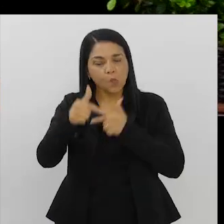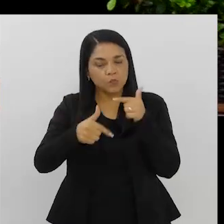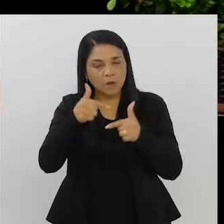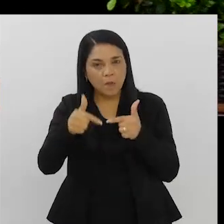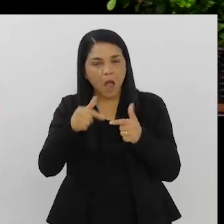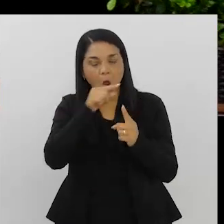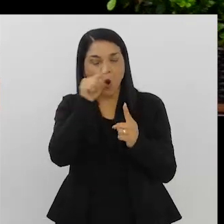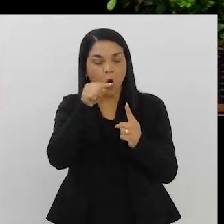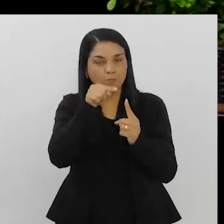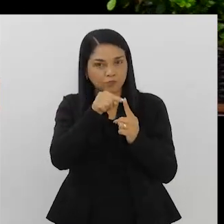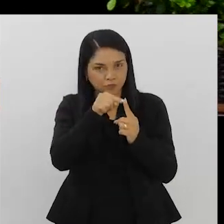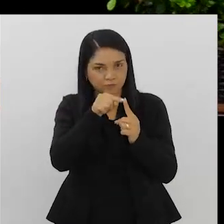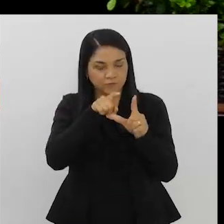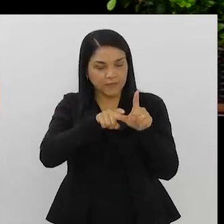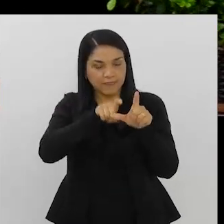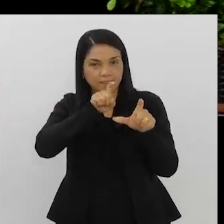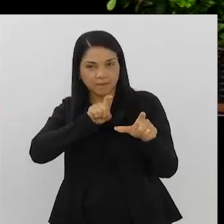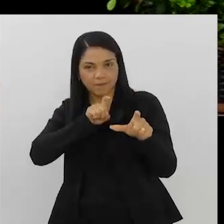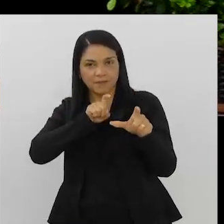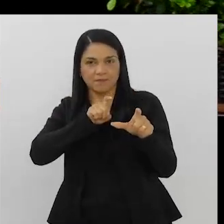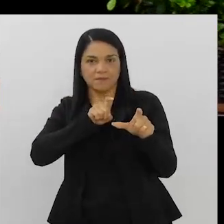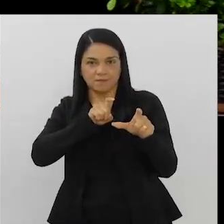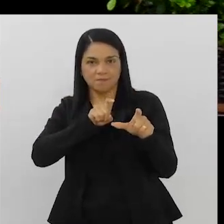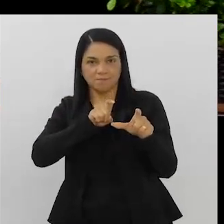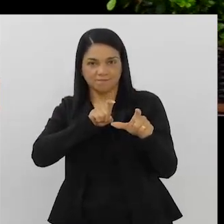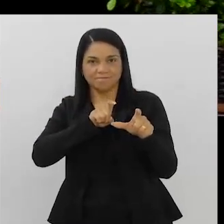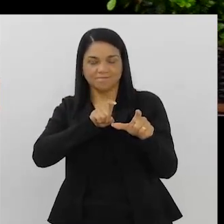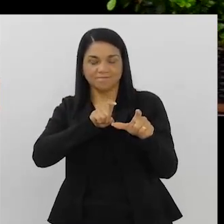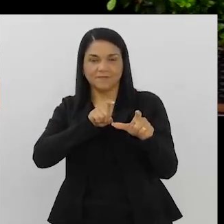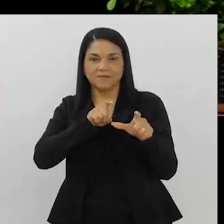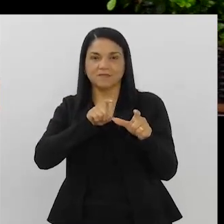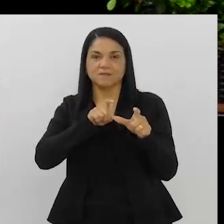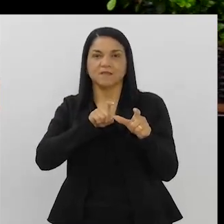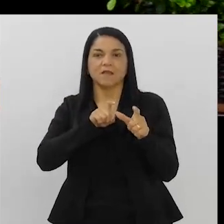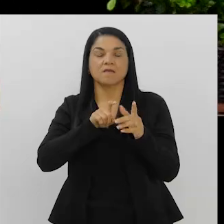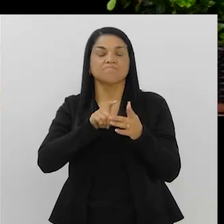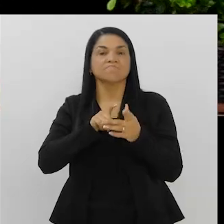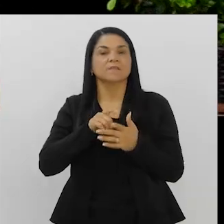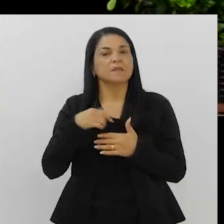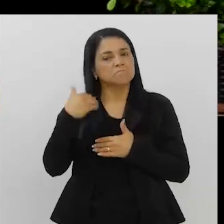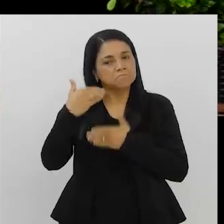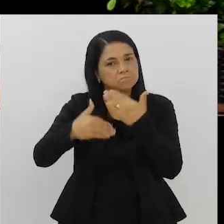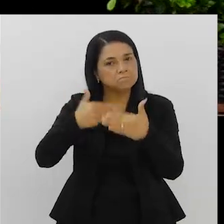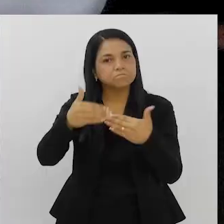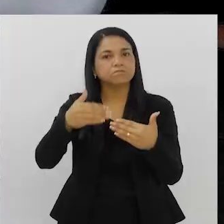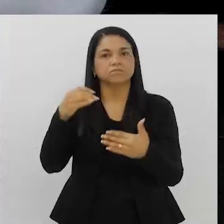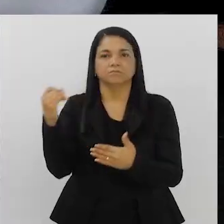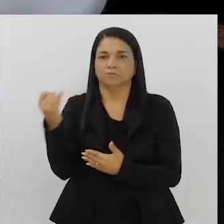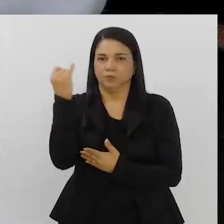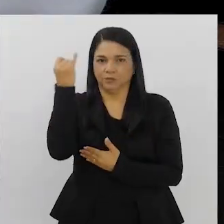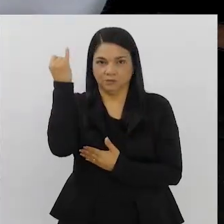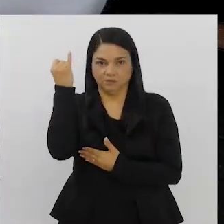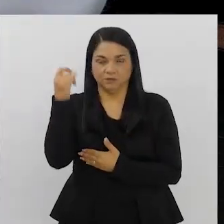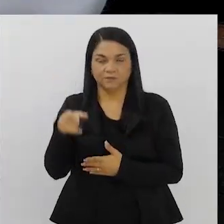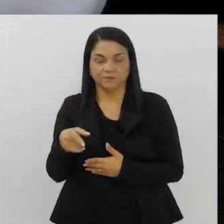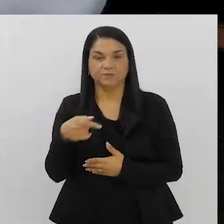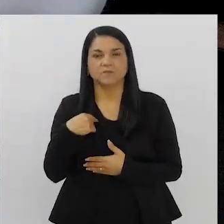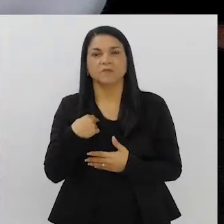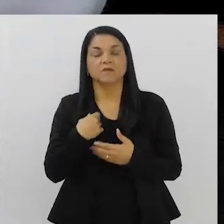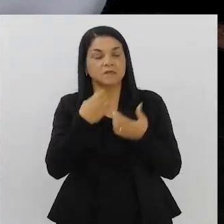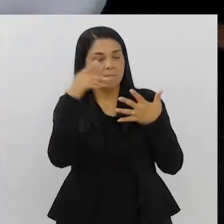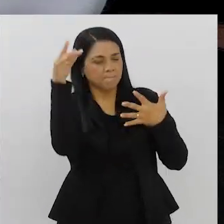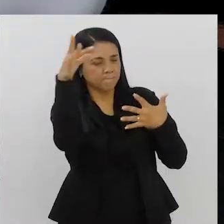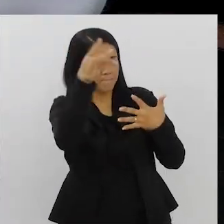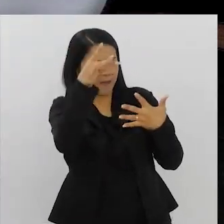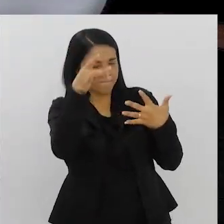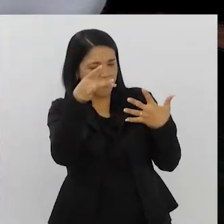objetivo da autonomia e da independência, que é tão importante ser desenvolvido. Você pode especificar um pouco mais,